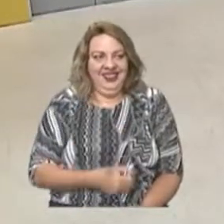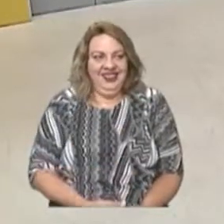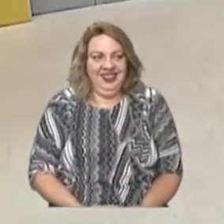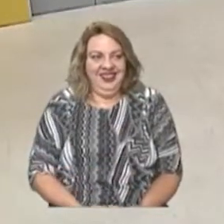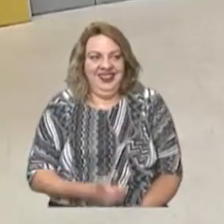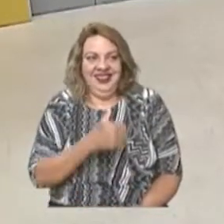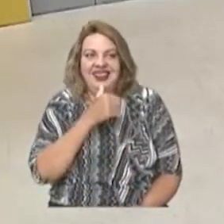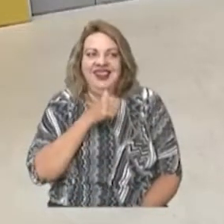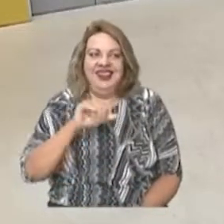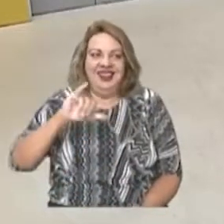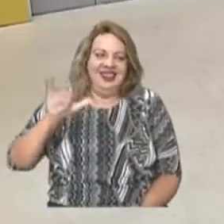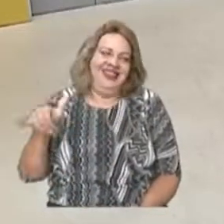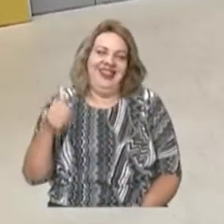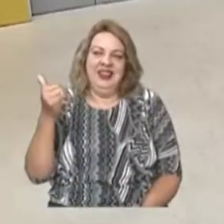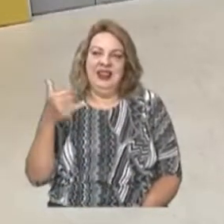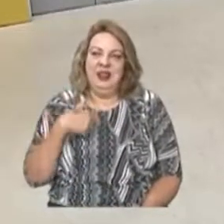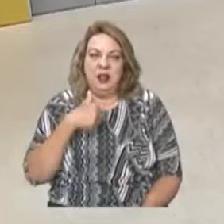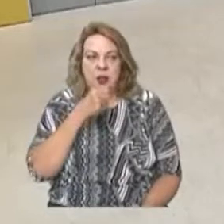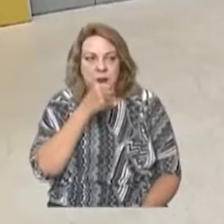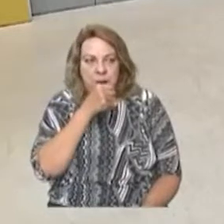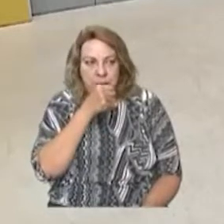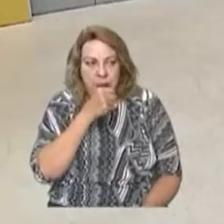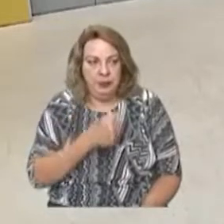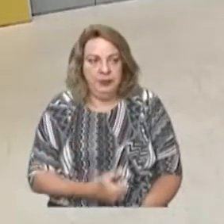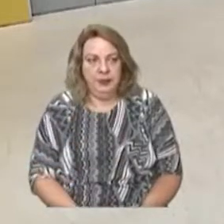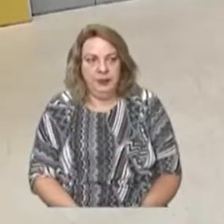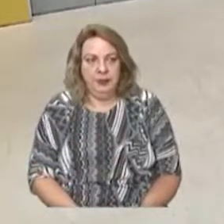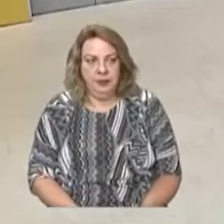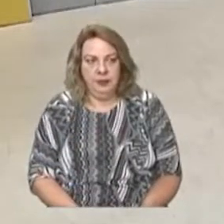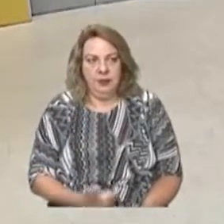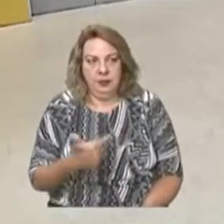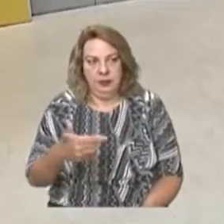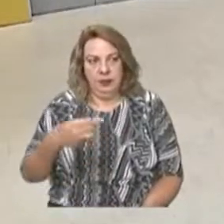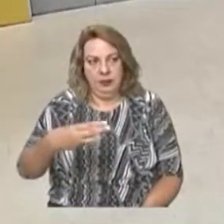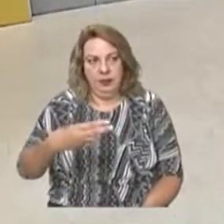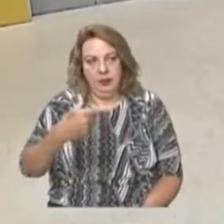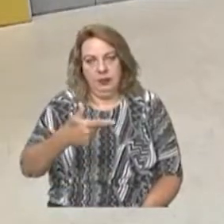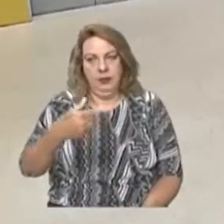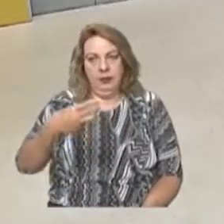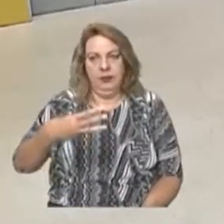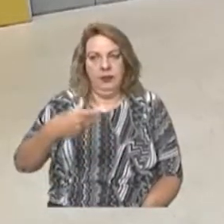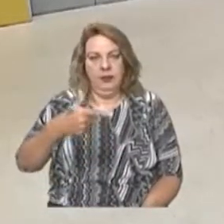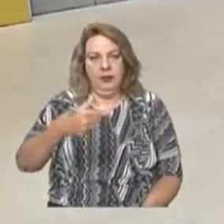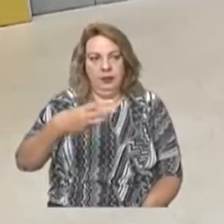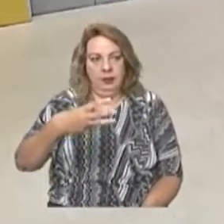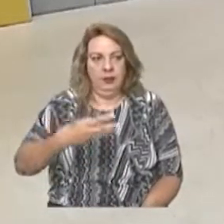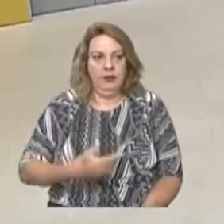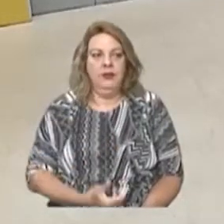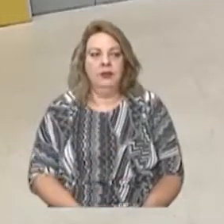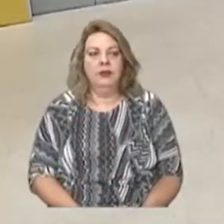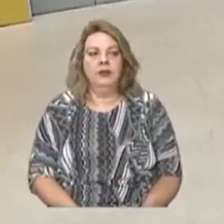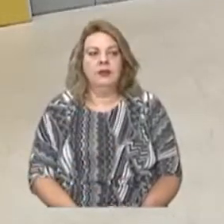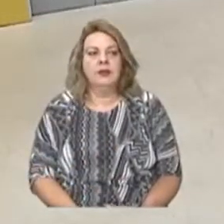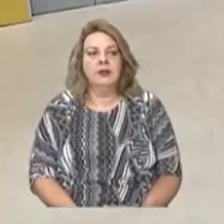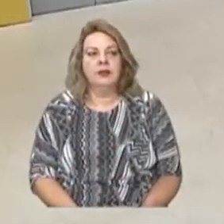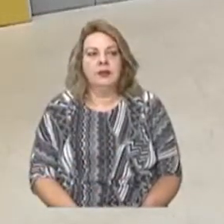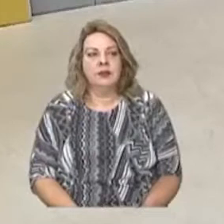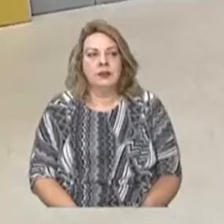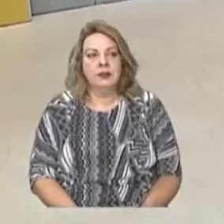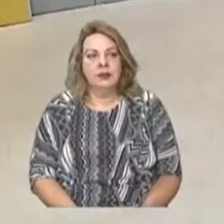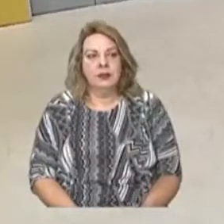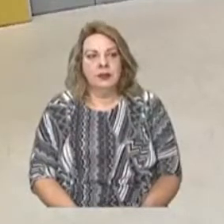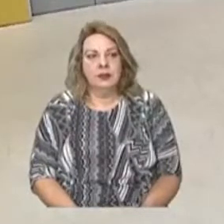Ela mesma, meu amigo, Versiane 23, para começar. Já marca aí o 23,